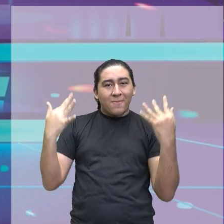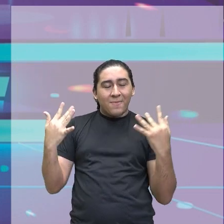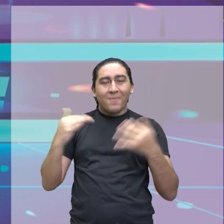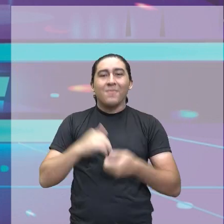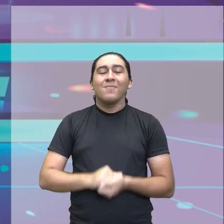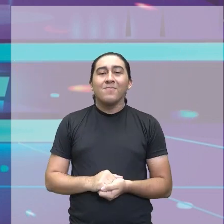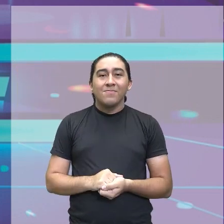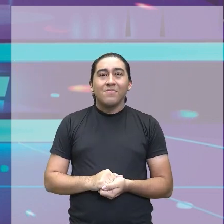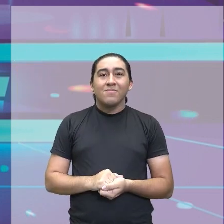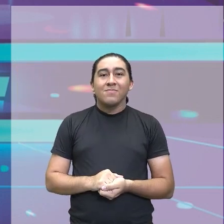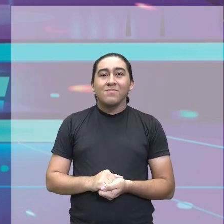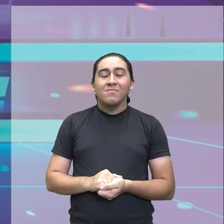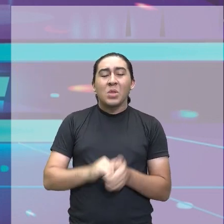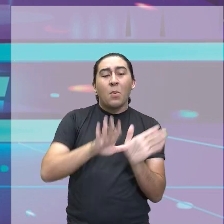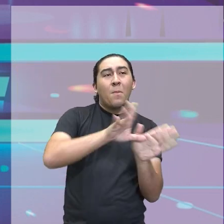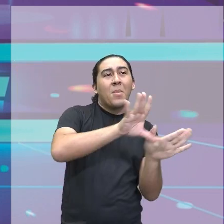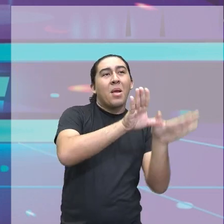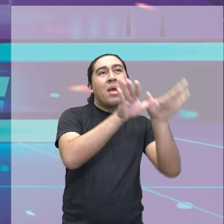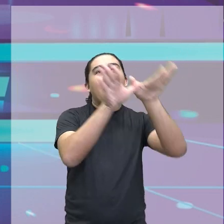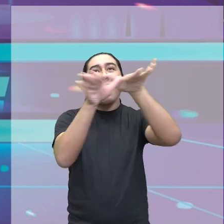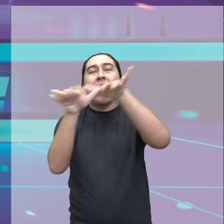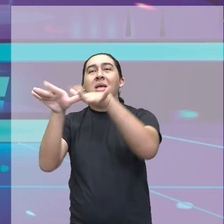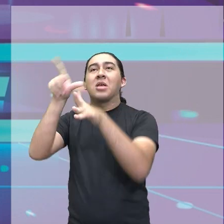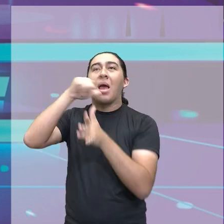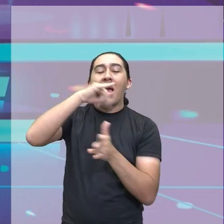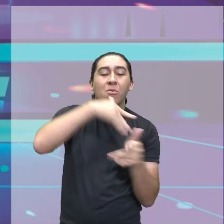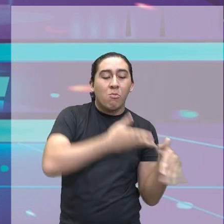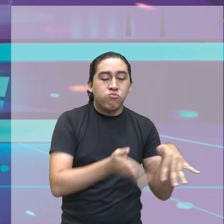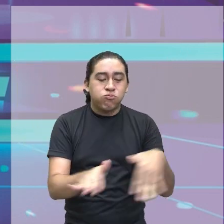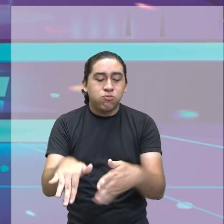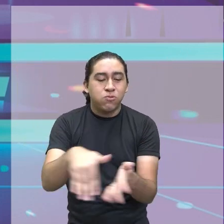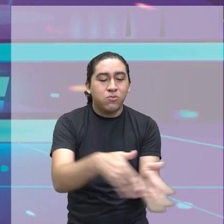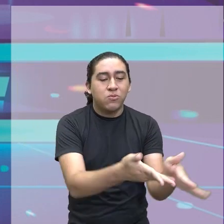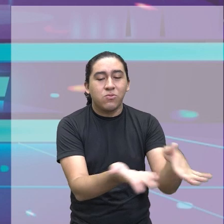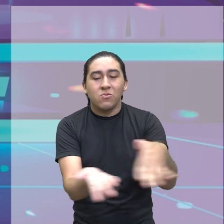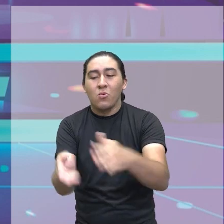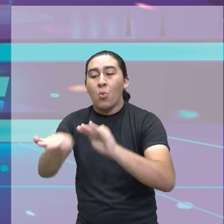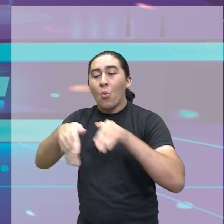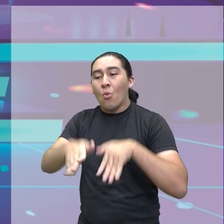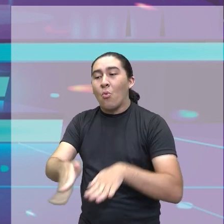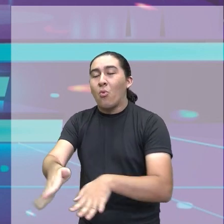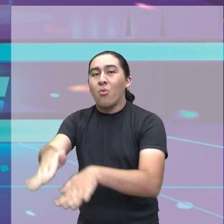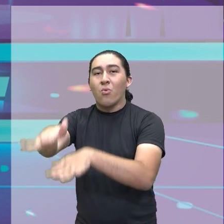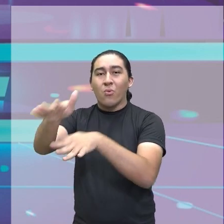No eco dos pássaros, no sussurro das águas a correr,